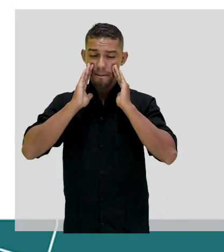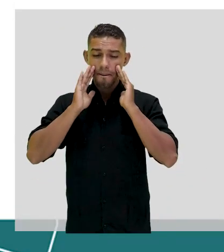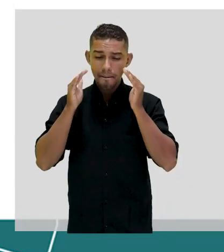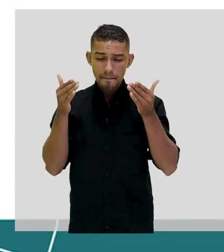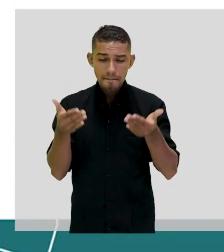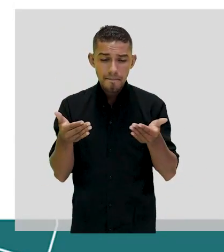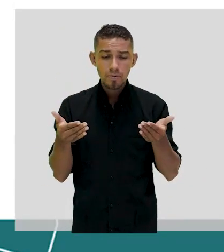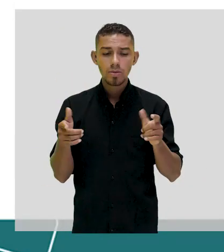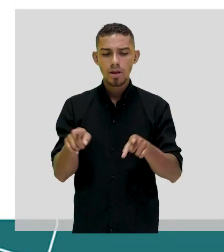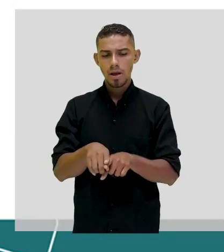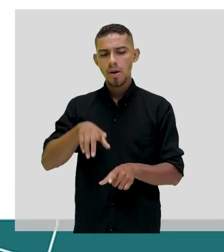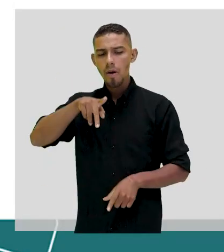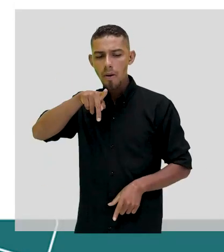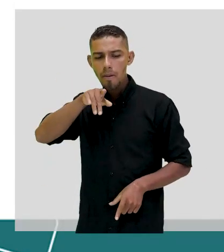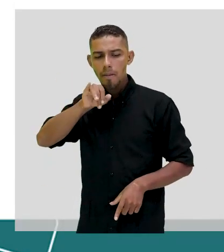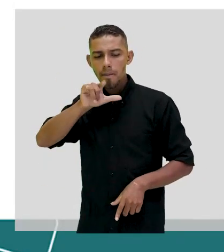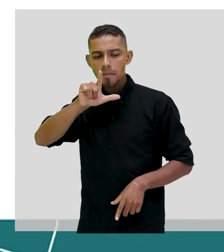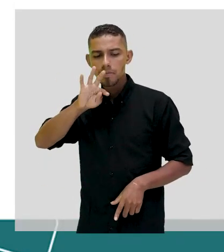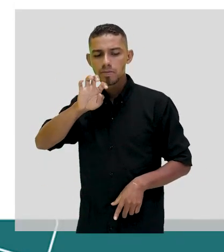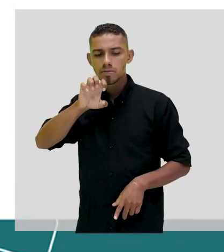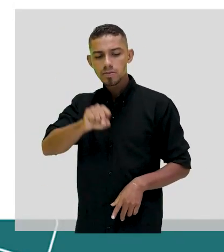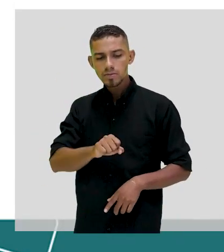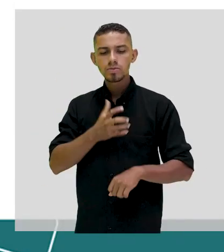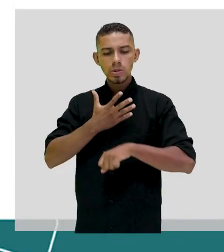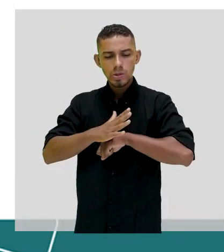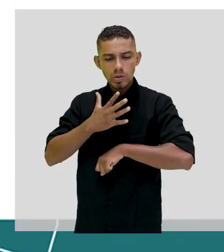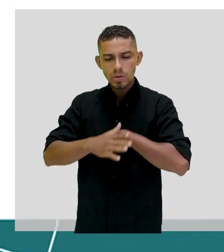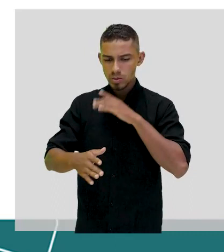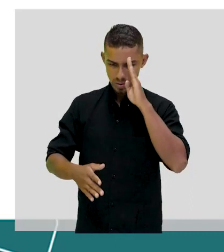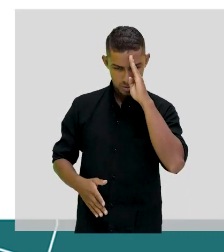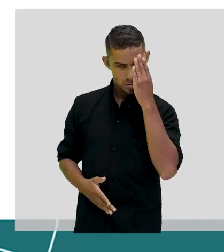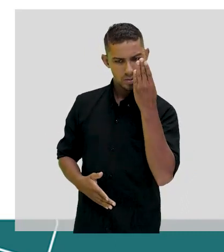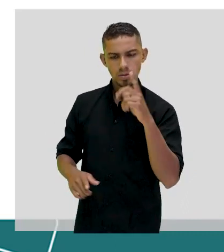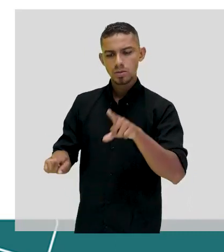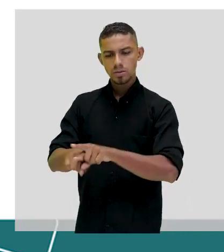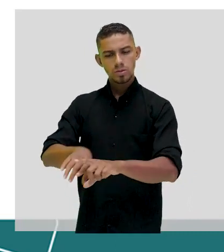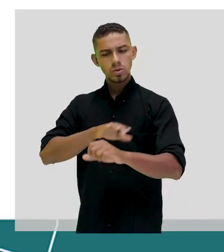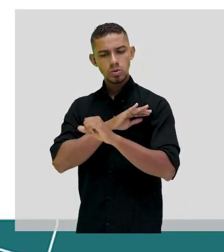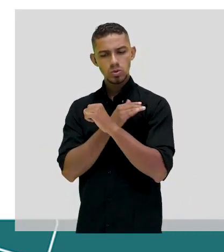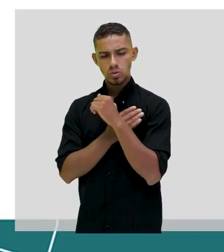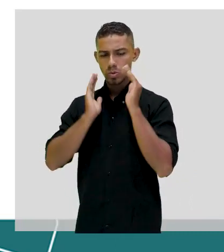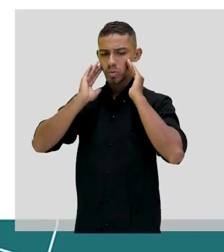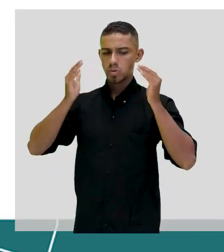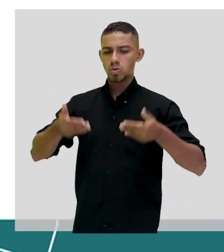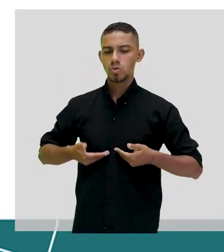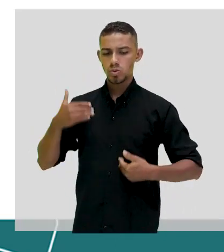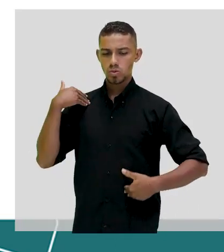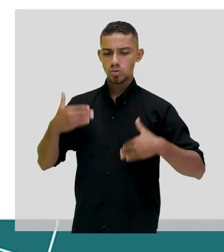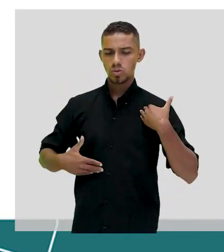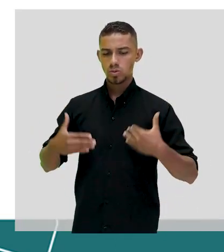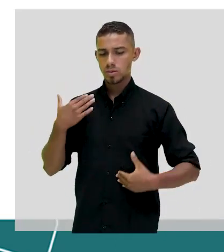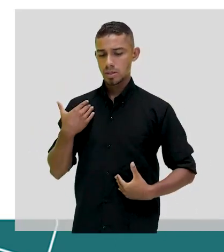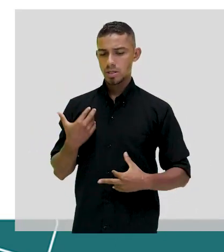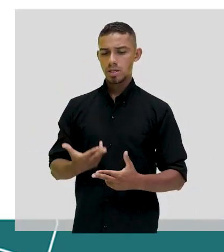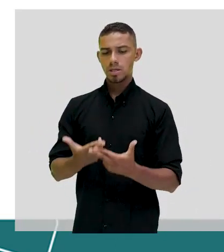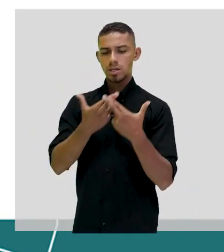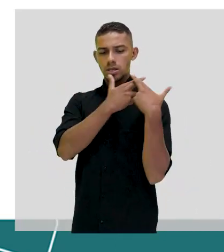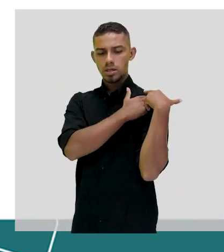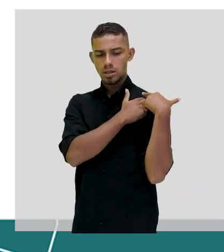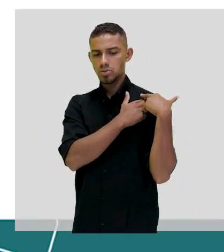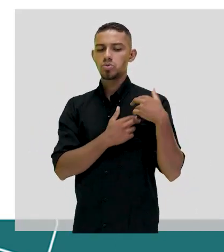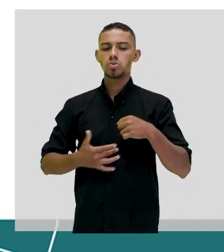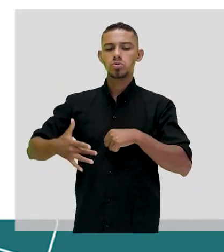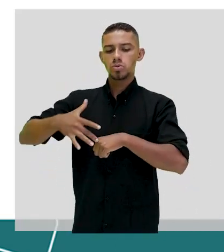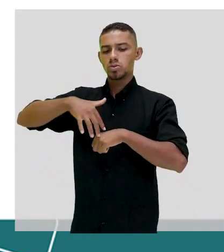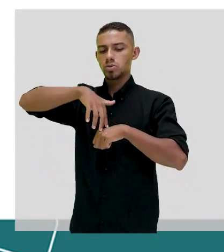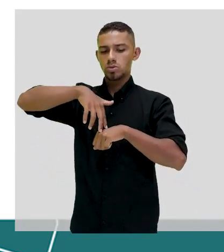Centralização. O Pilates exercita principalmente os músculos centrais do corpo, responsável pela sustentação